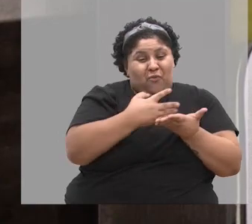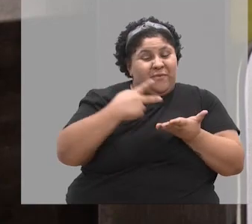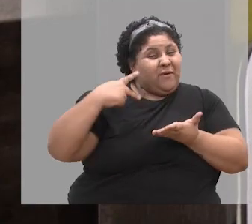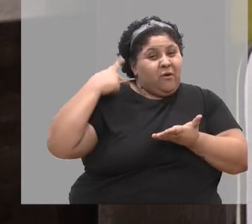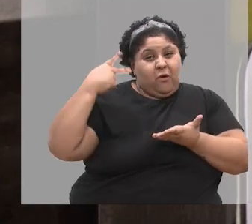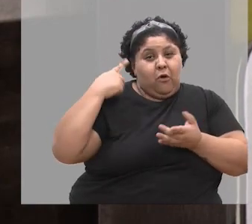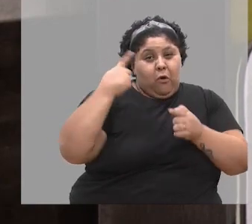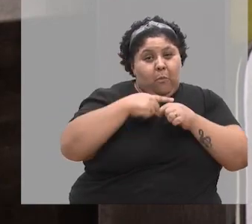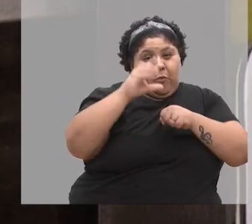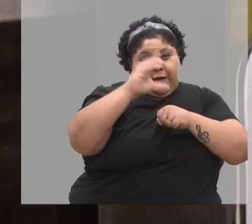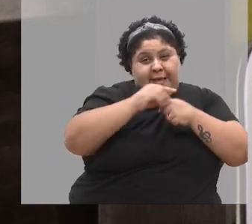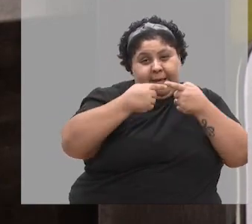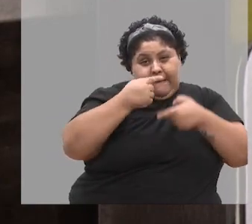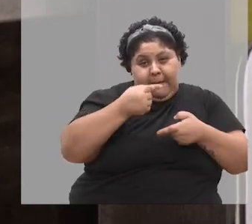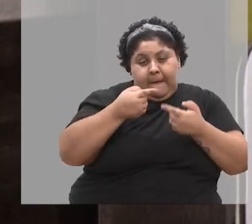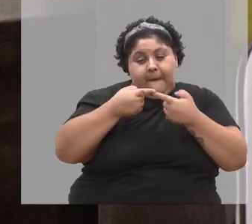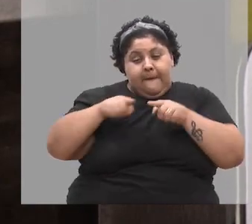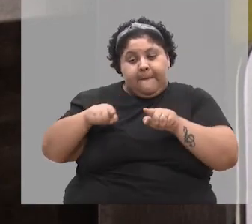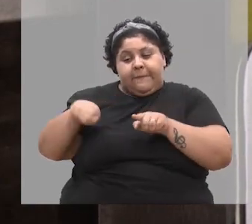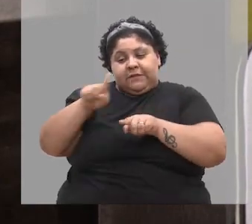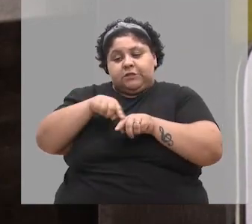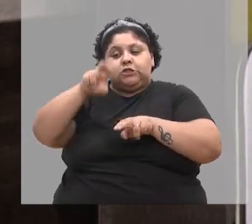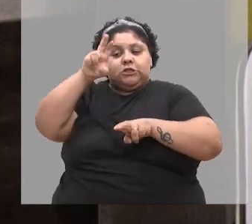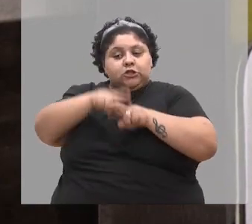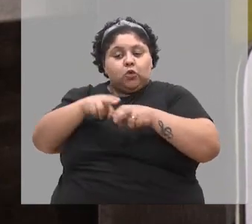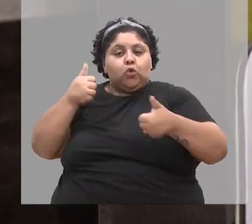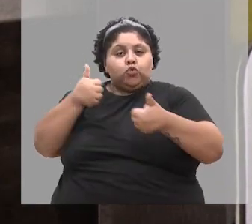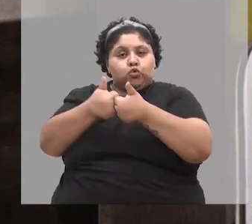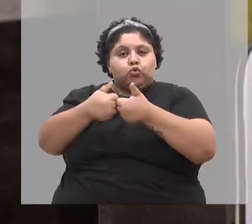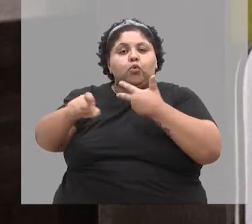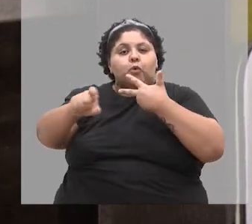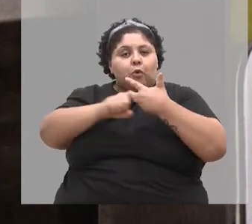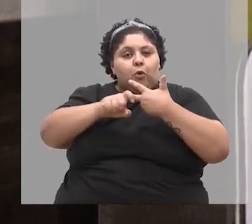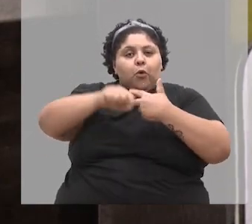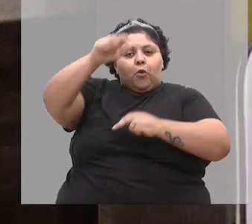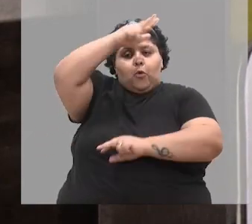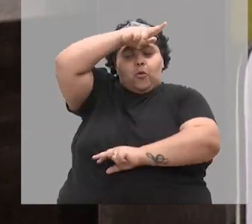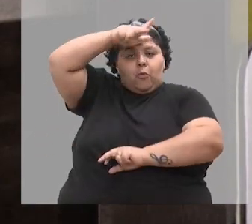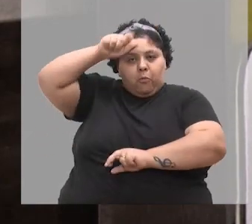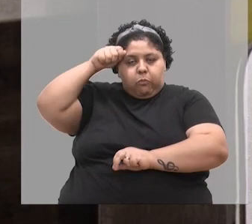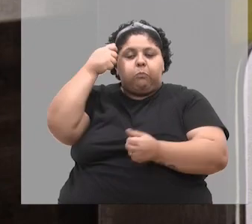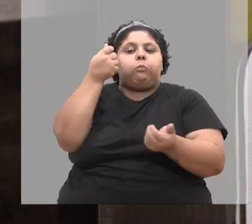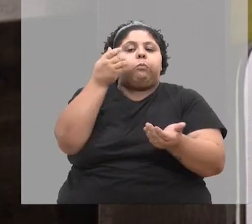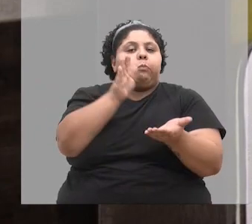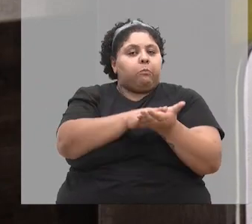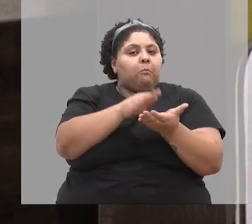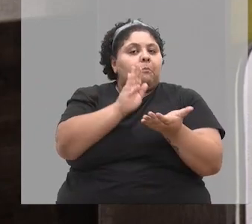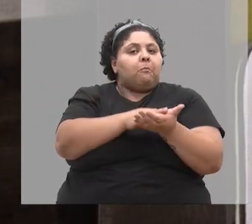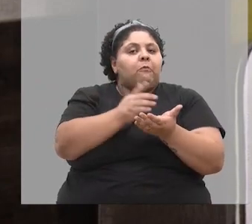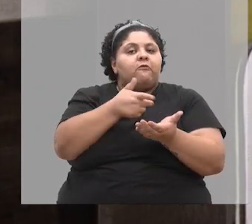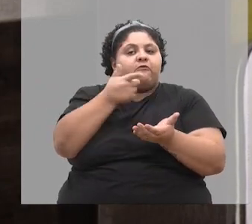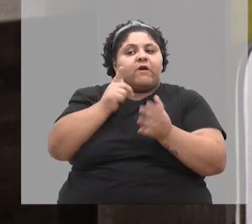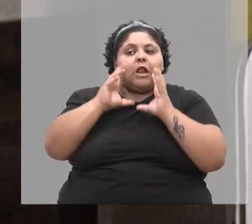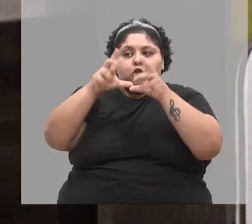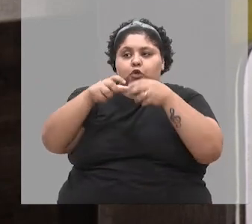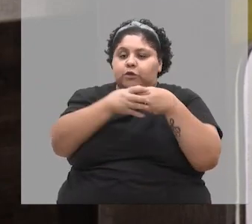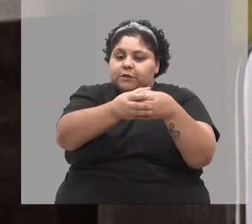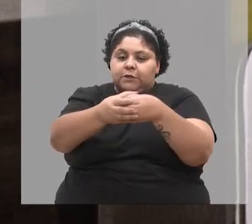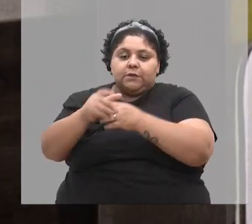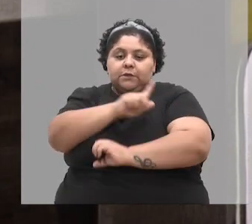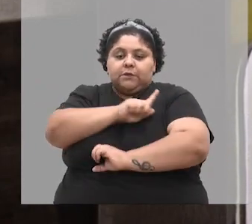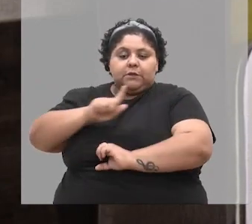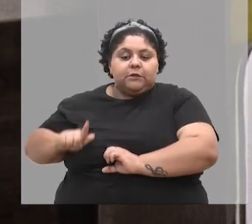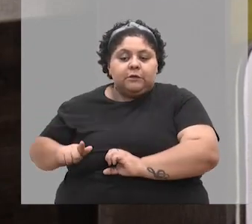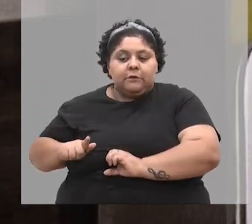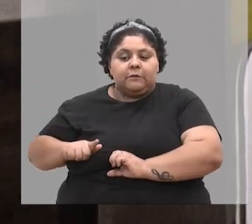pela vereadora, né, porque seria inconstitucional. Claro. Mas aí a gente, então, sentou com o Executivo, o prefeito se comprometeu, né, trouxe toda a